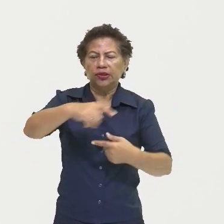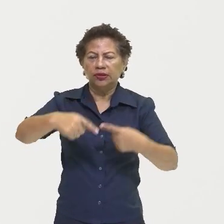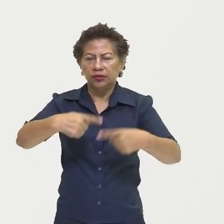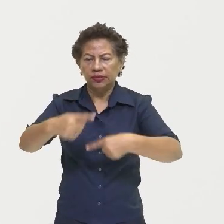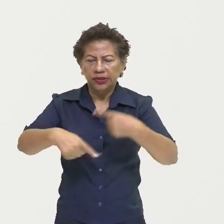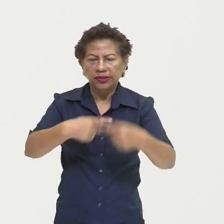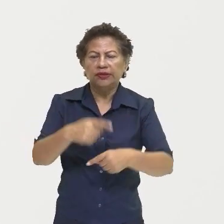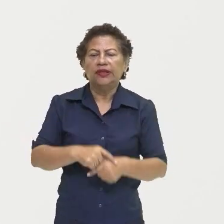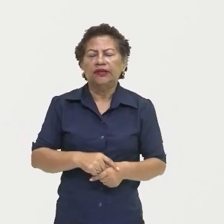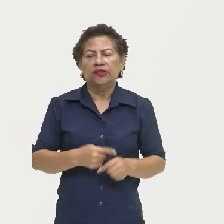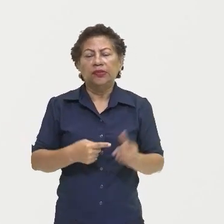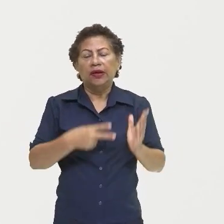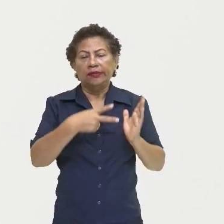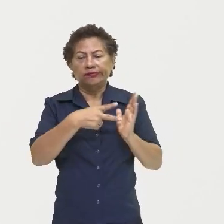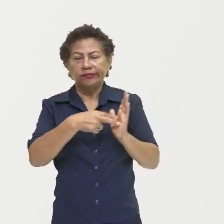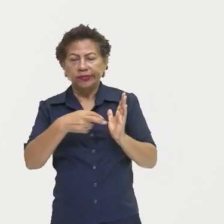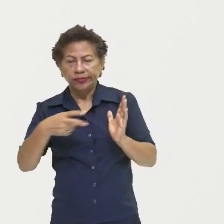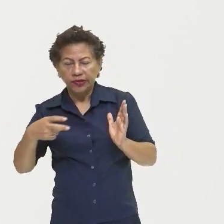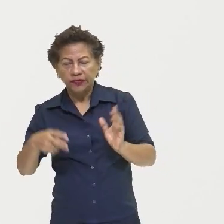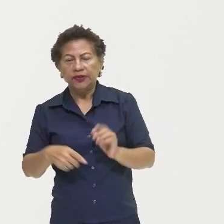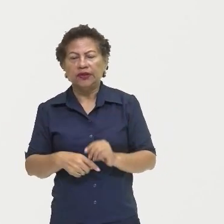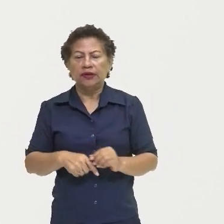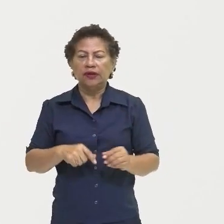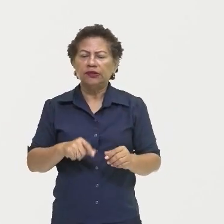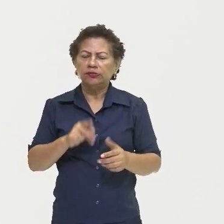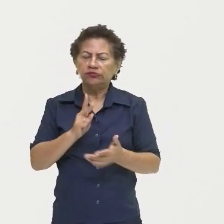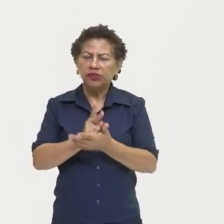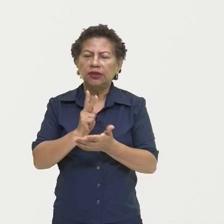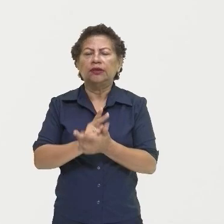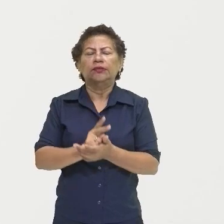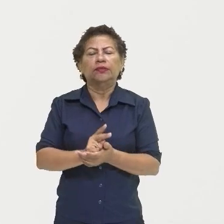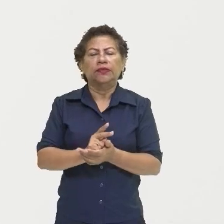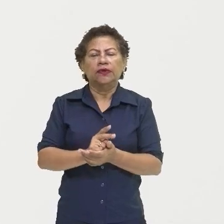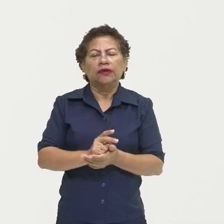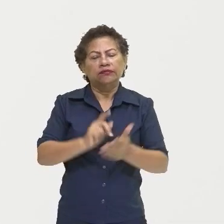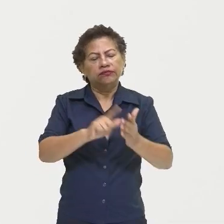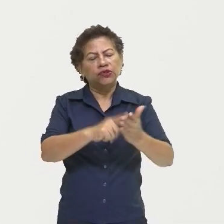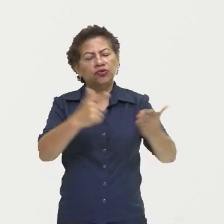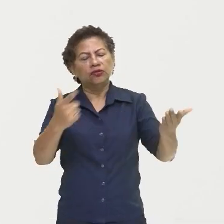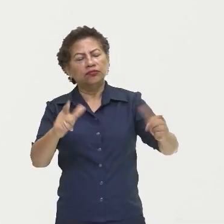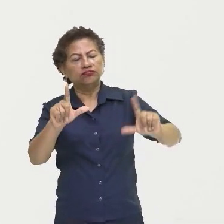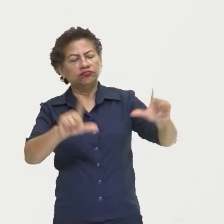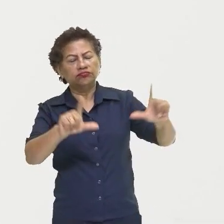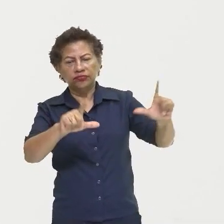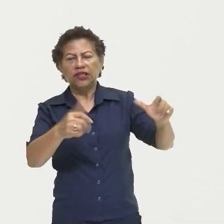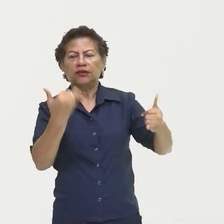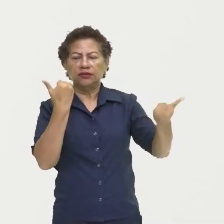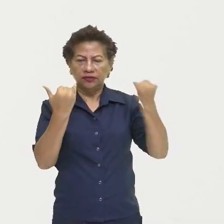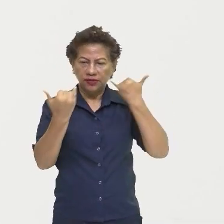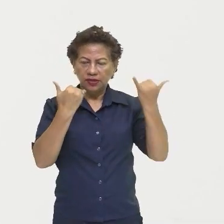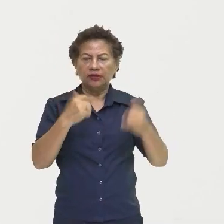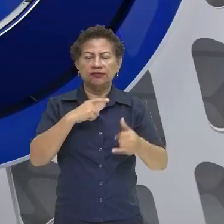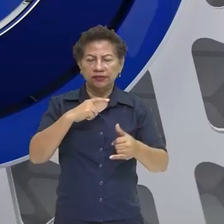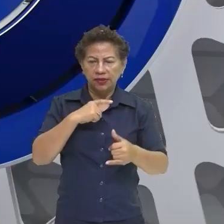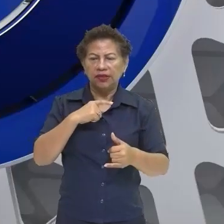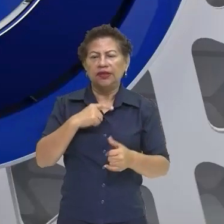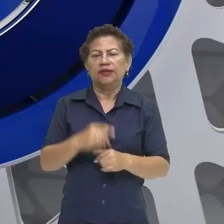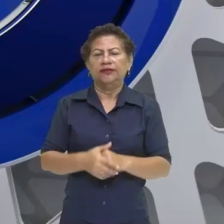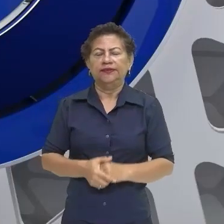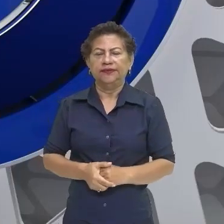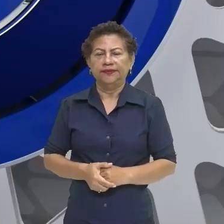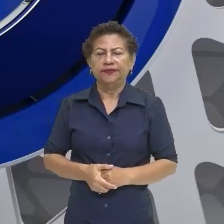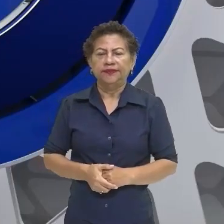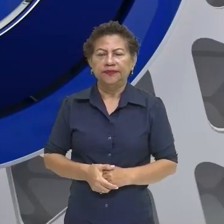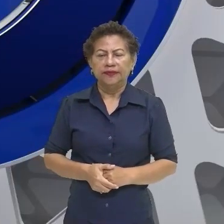uma notícia, assistir um jornal, a gente sempre vai ter essa temática da globalização. Então,